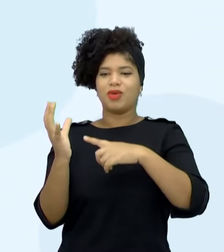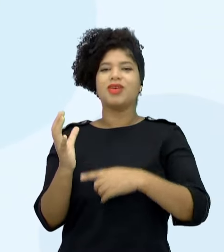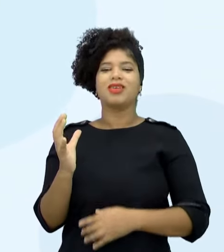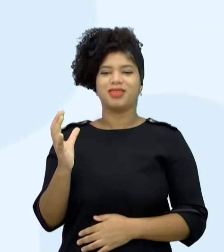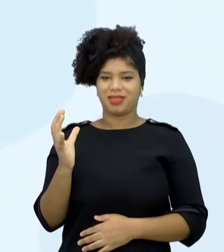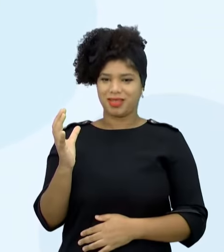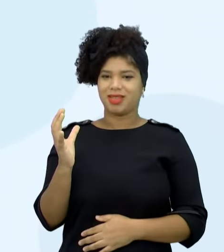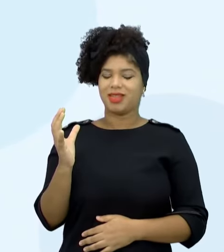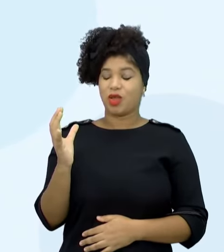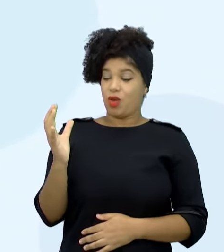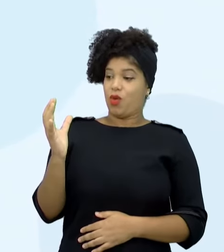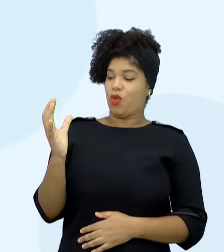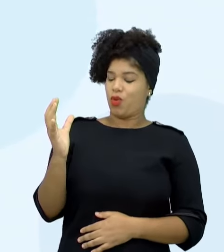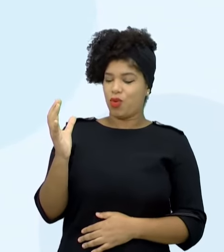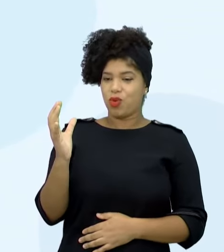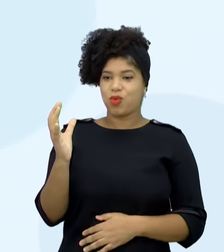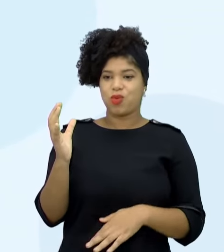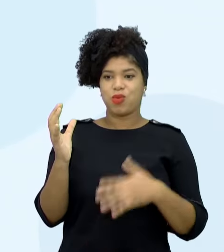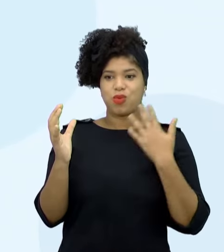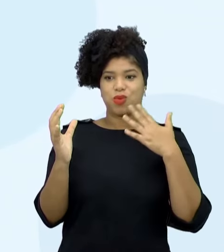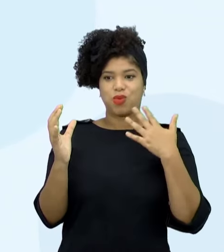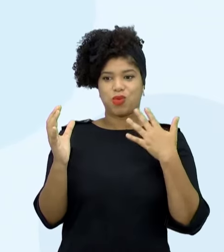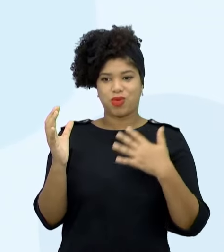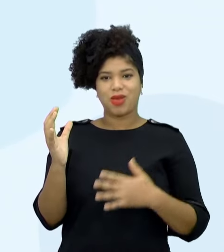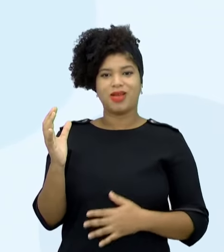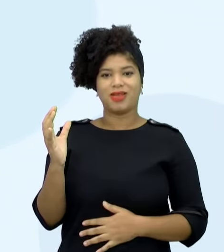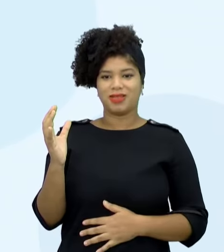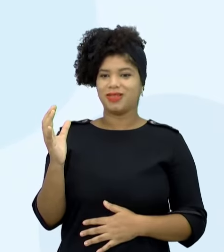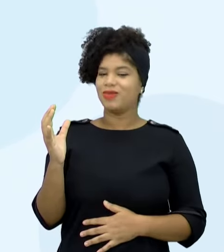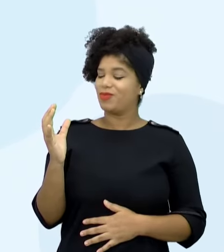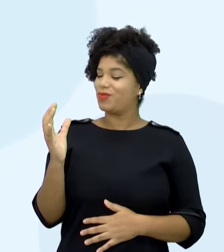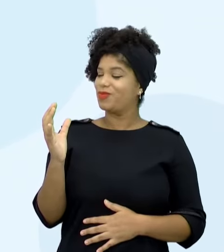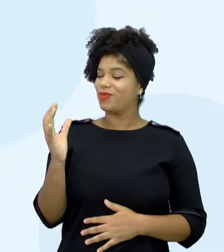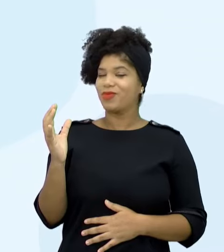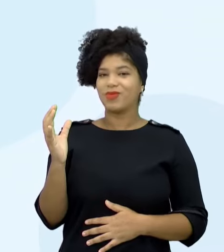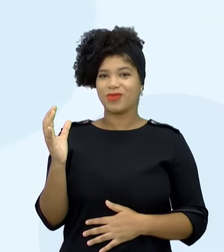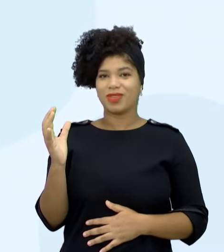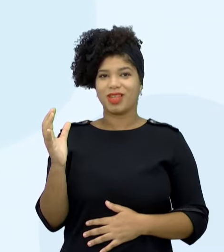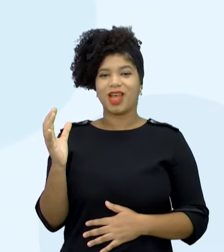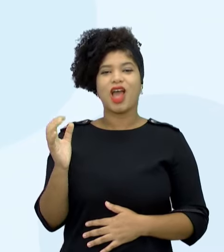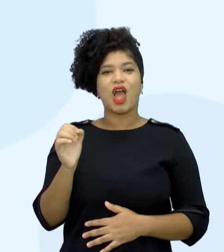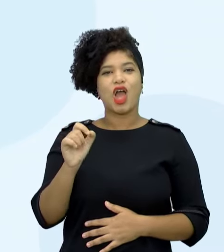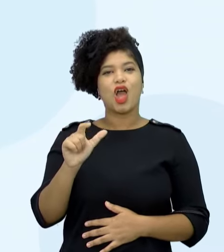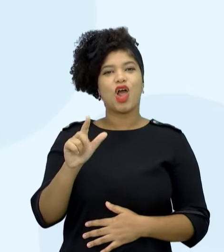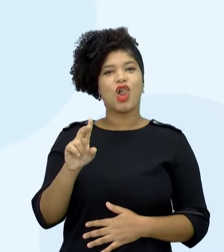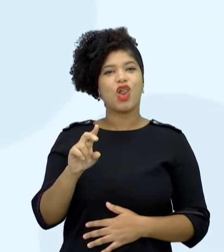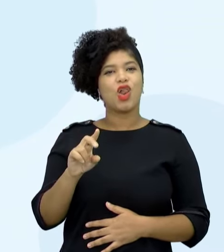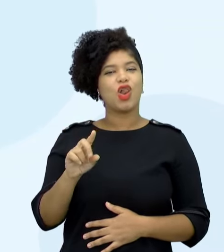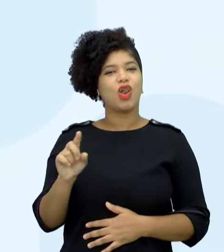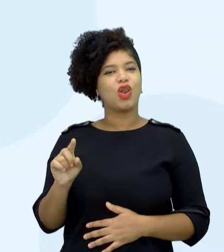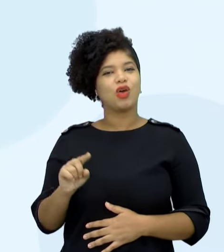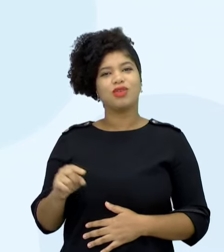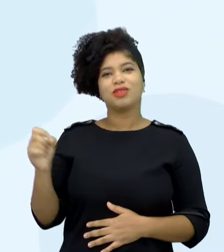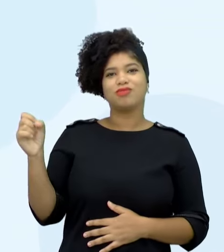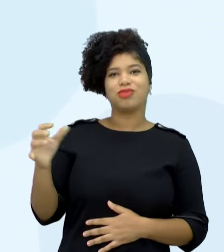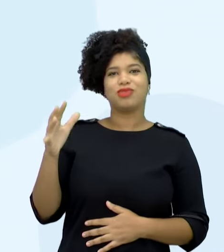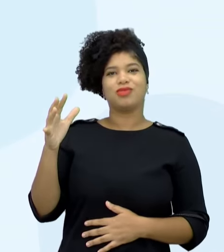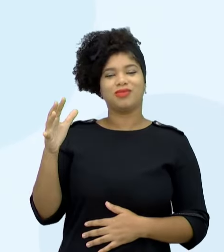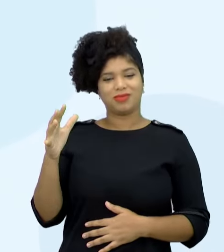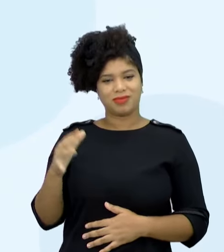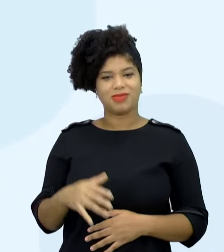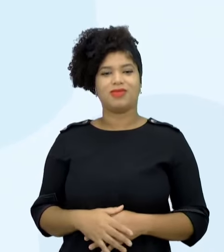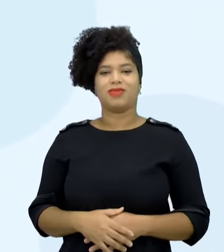que salta aos olhos, né? Salta aí aos nossos conceitos também, de que